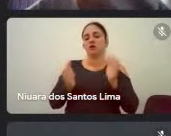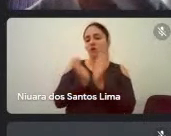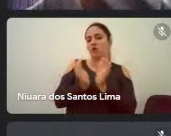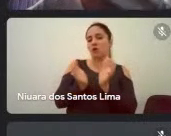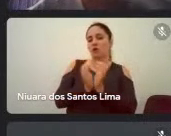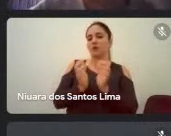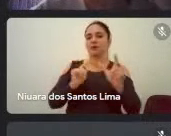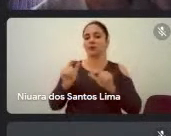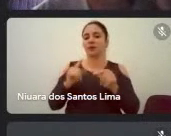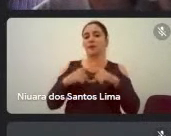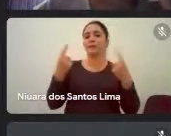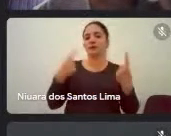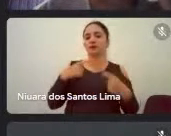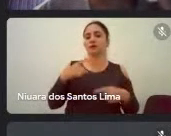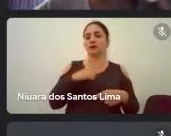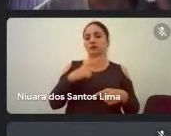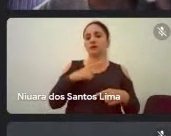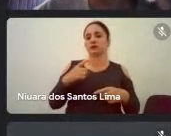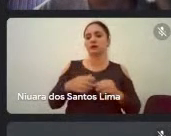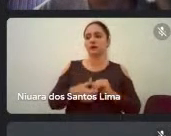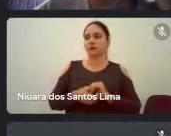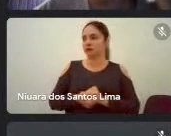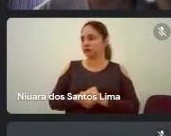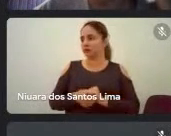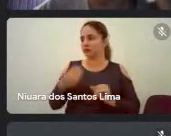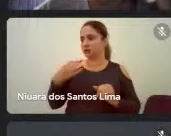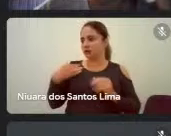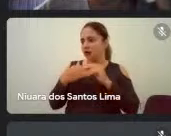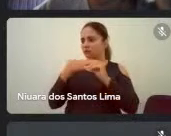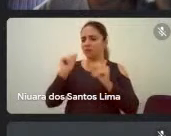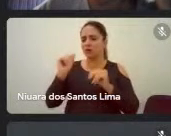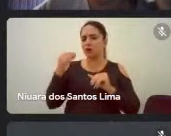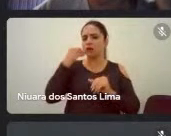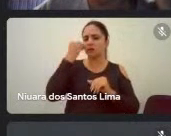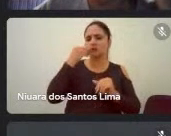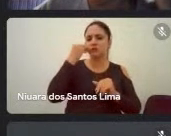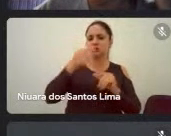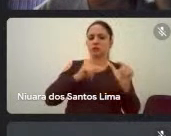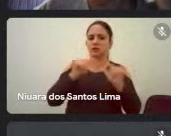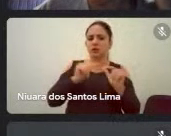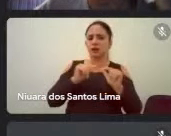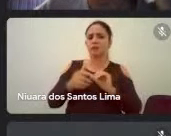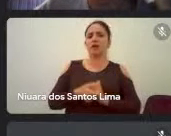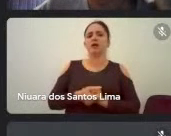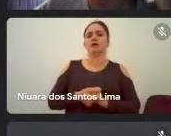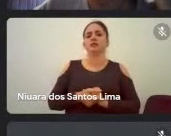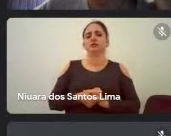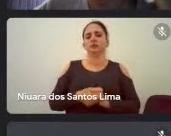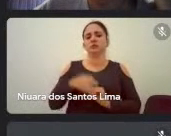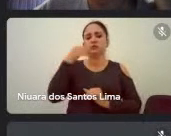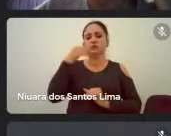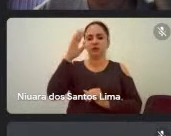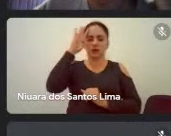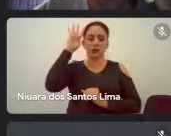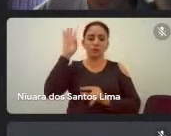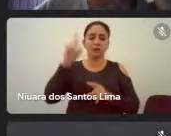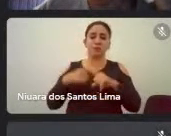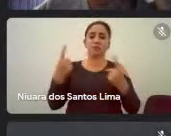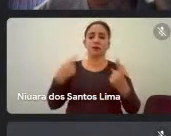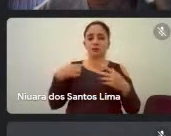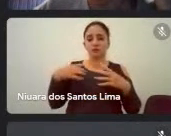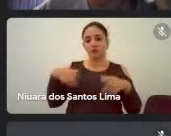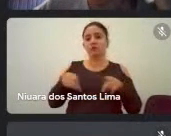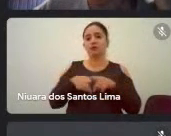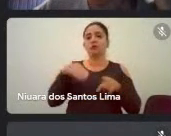trabalhar, mas também há a parte pessoal que nós temos que levar em conta, porque é uma experiência de trabalho, uma experiência acadêmica e científica, mas também, sobretudo,